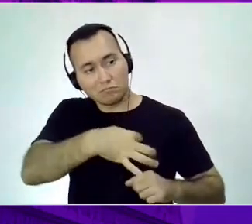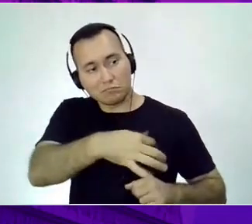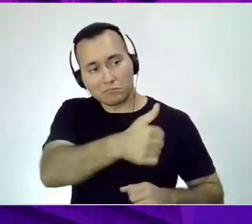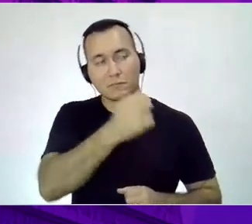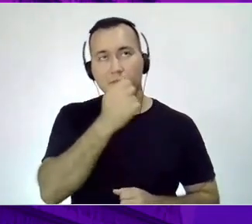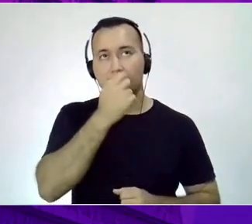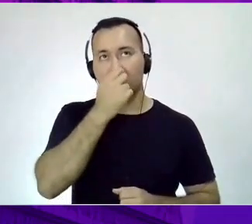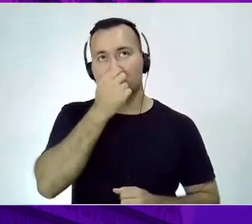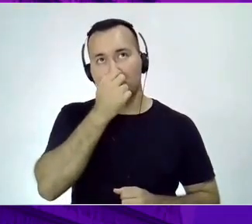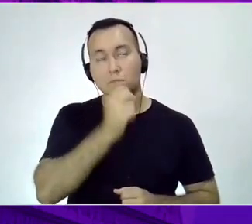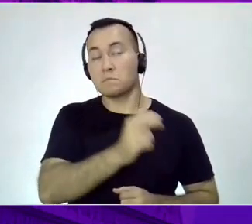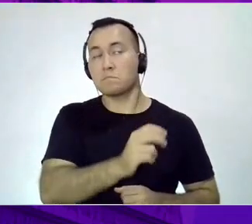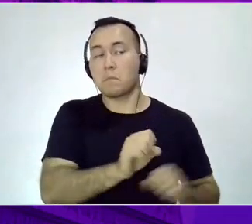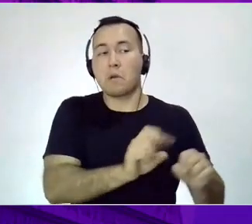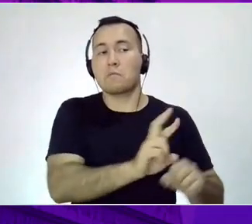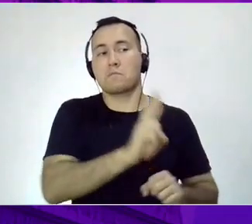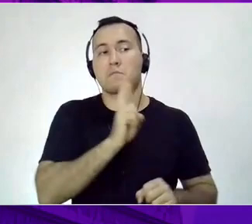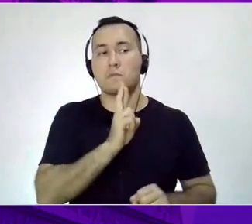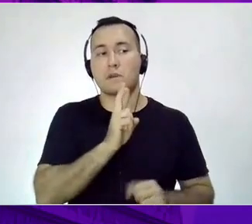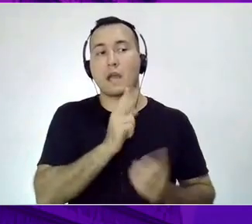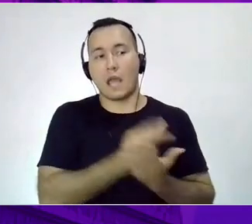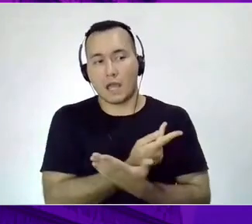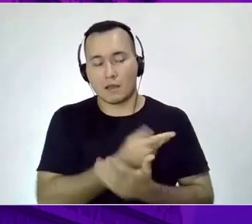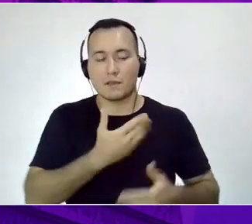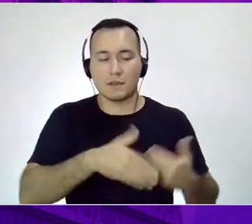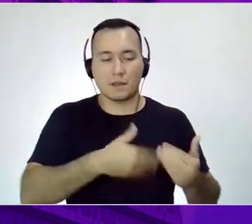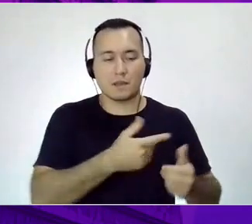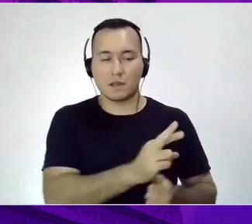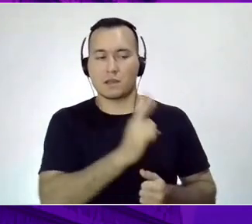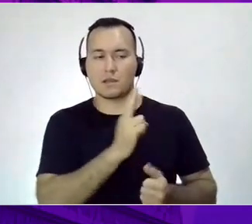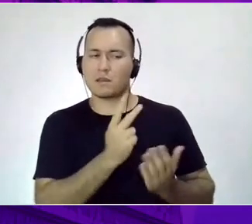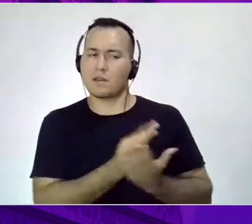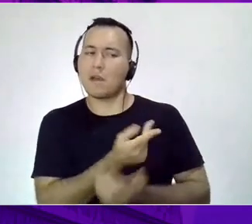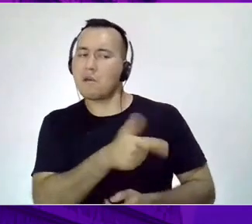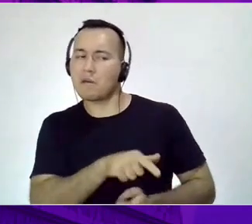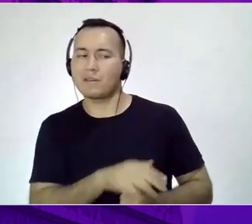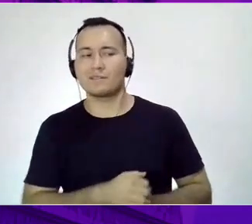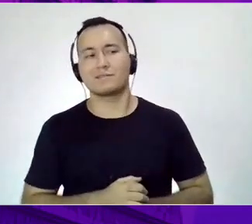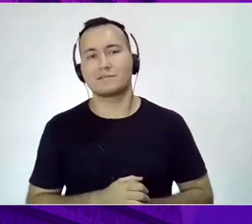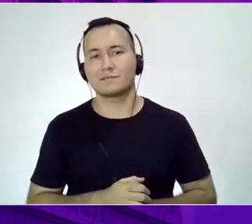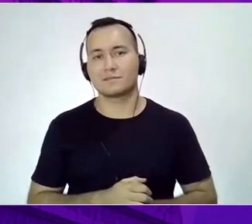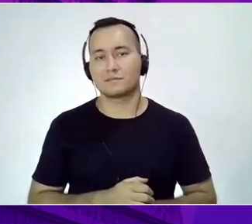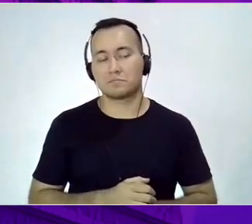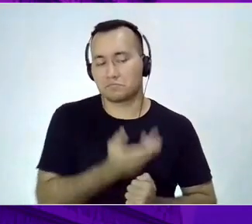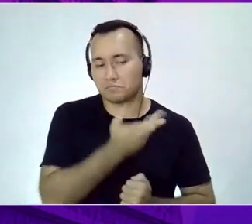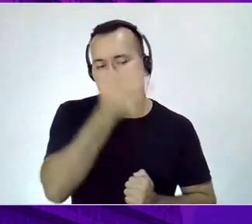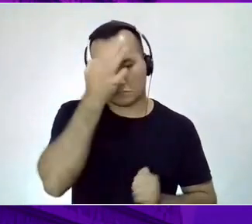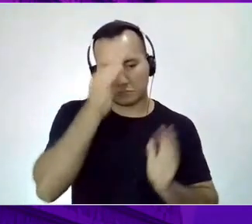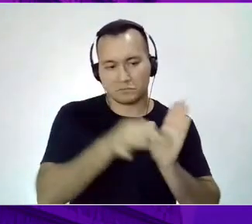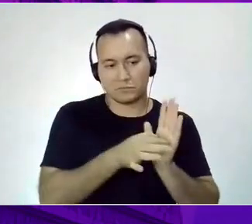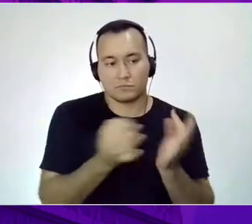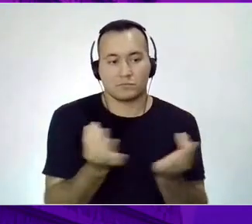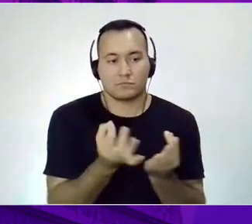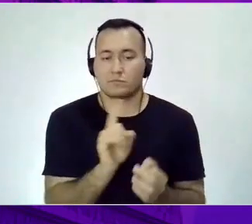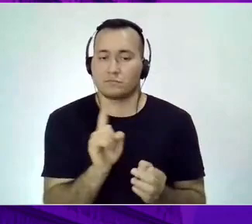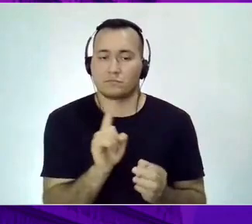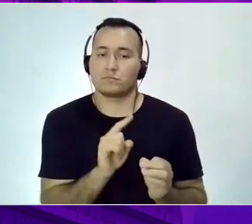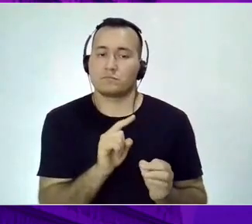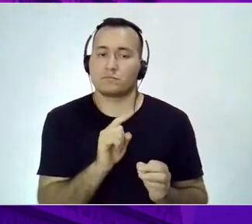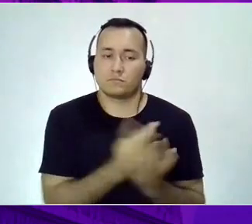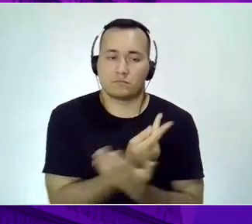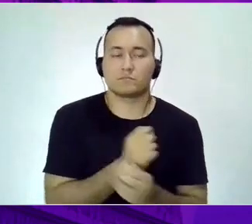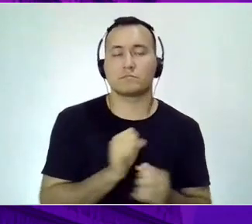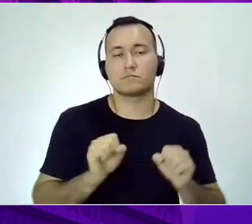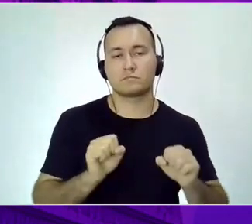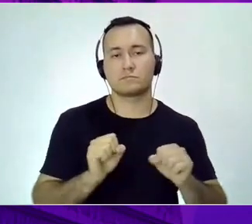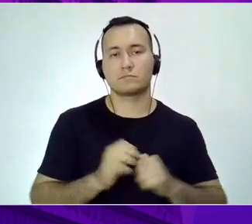também, o ChatGPT também erra, as inteligências artificiais erram, mas existe a possibilidade de eu